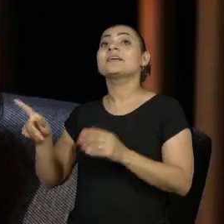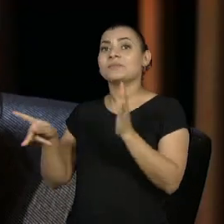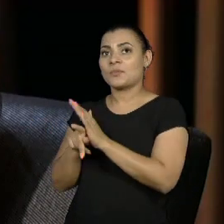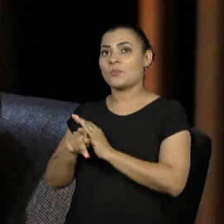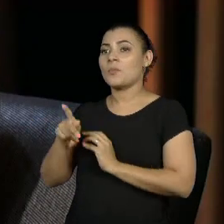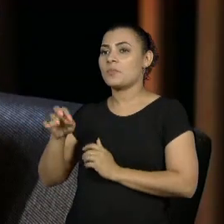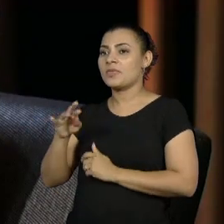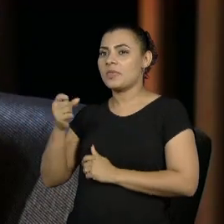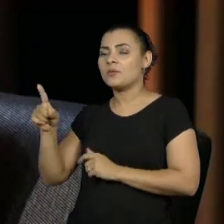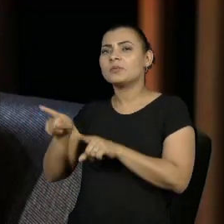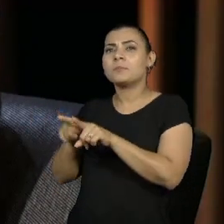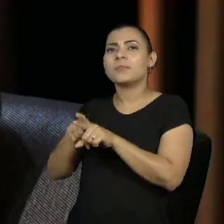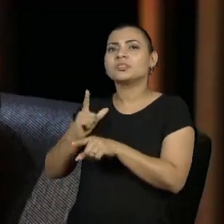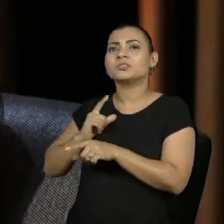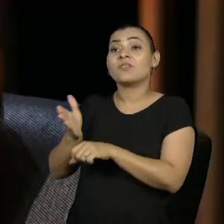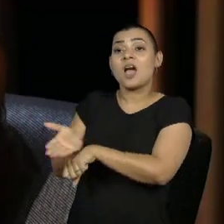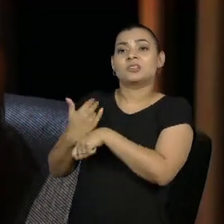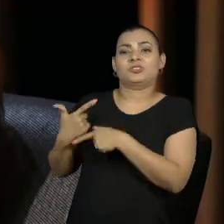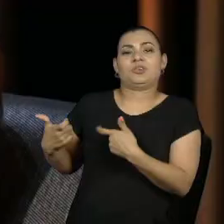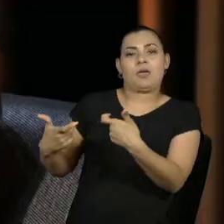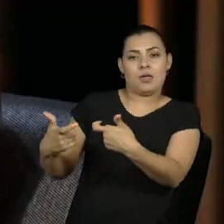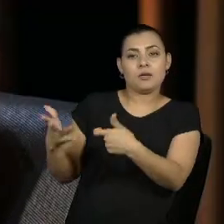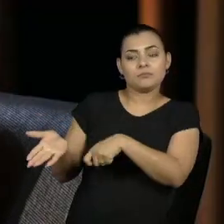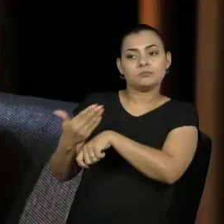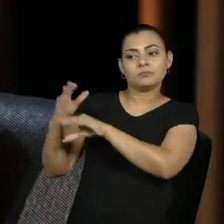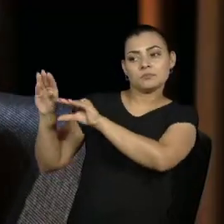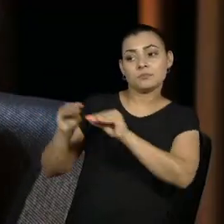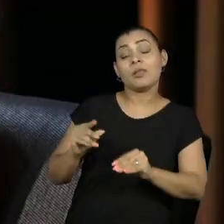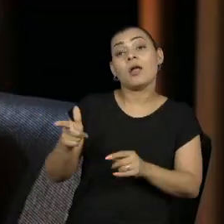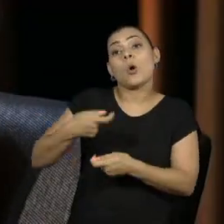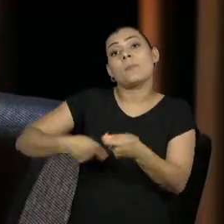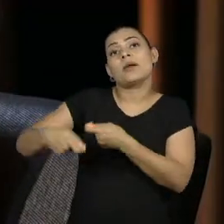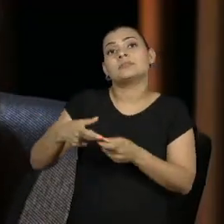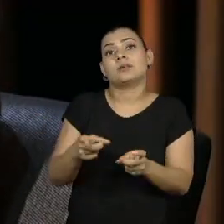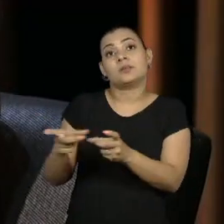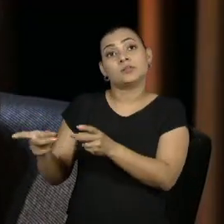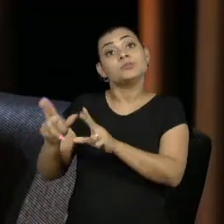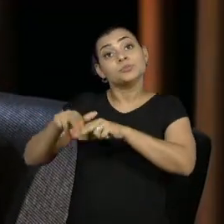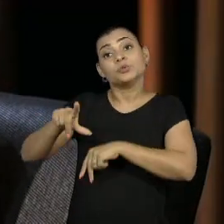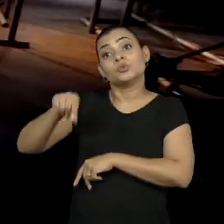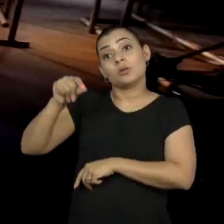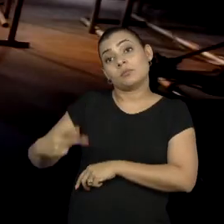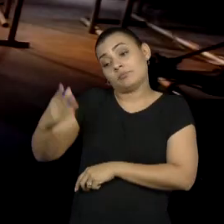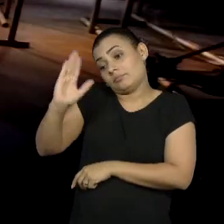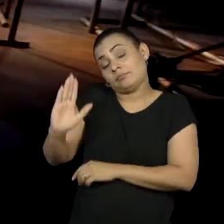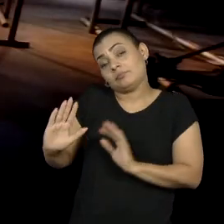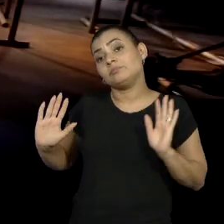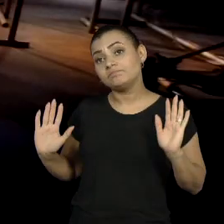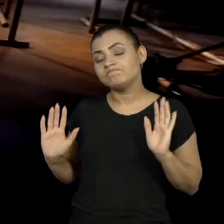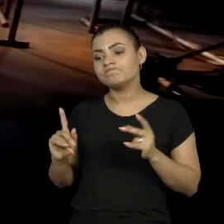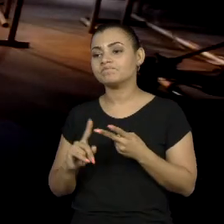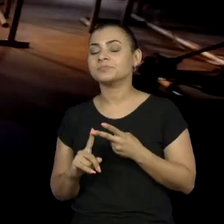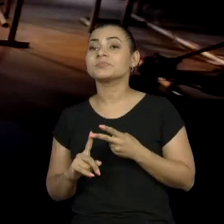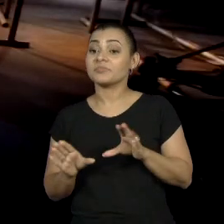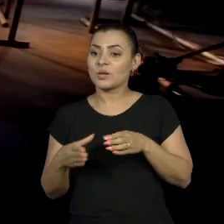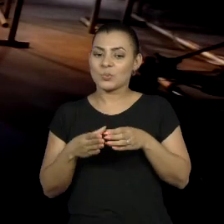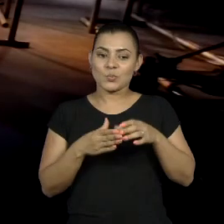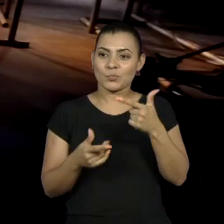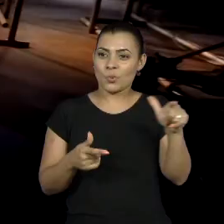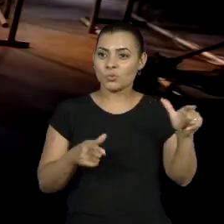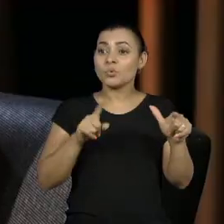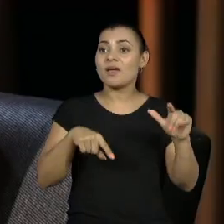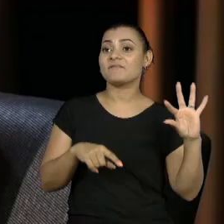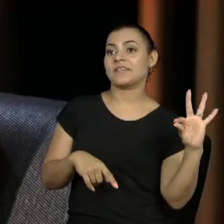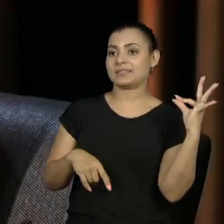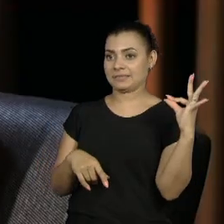Milão veio Eles vieram antes da guerra eram Comerciantes escolher no Brasil o outro lado é o lado